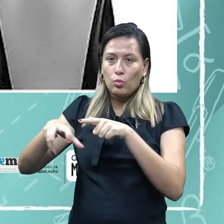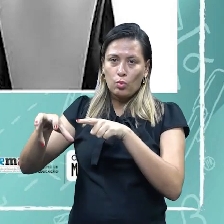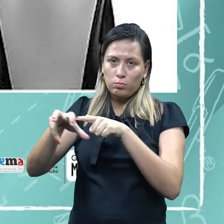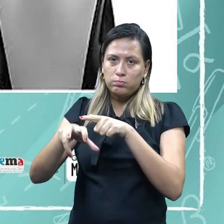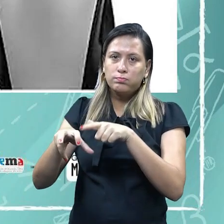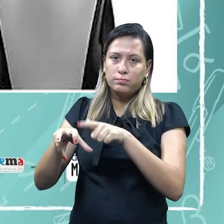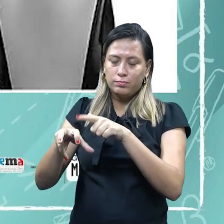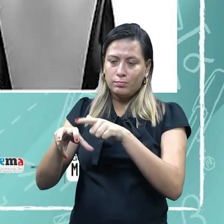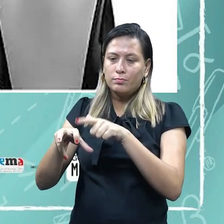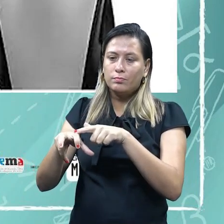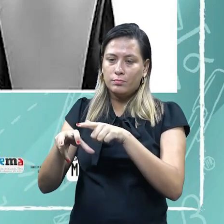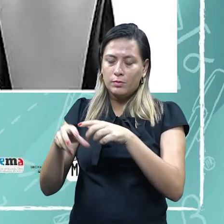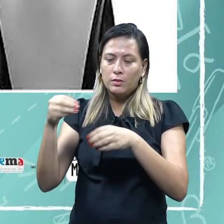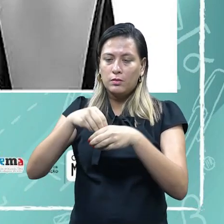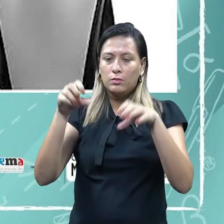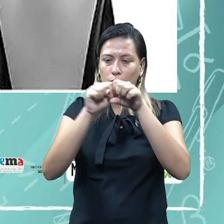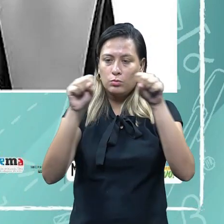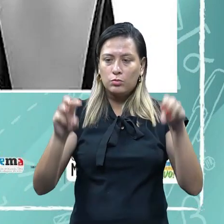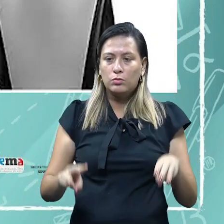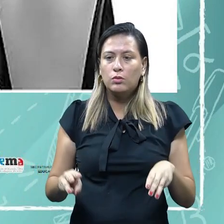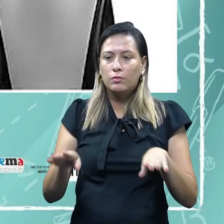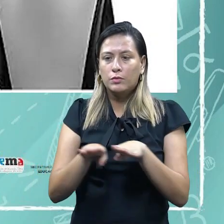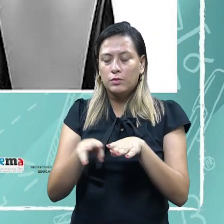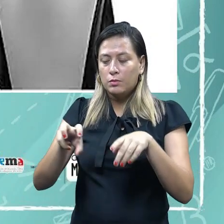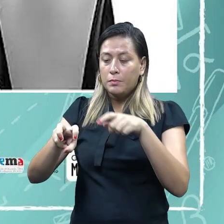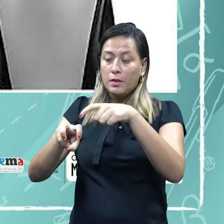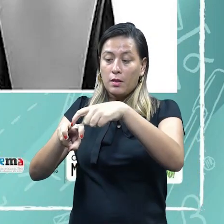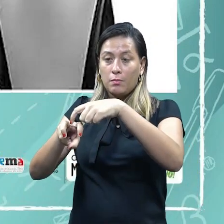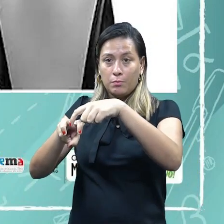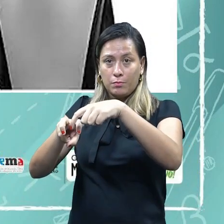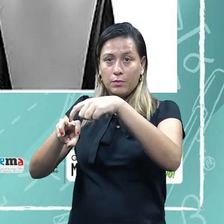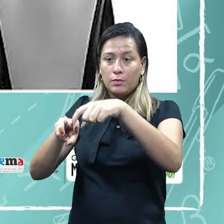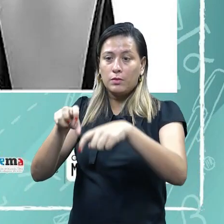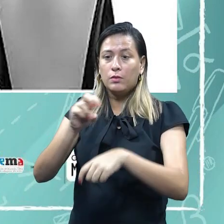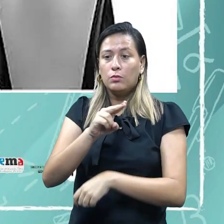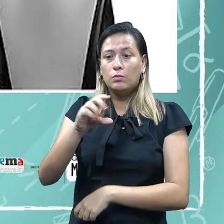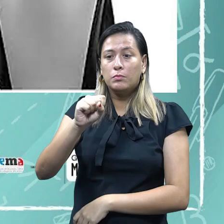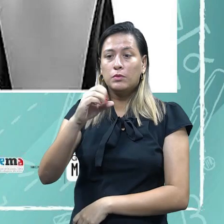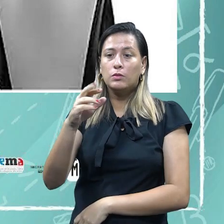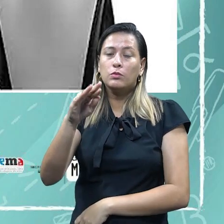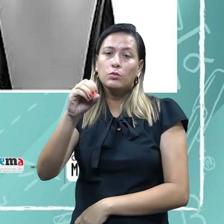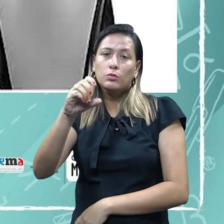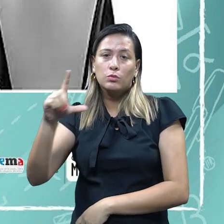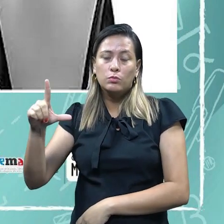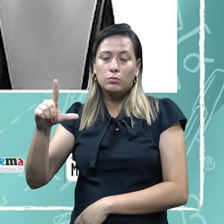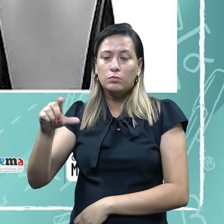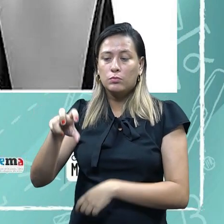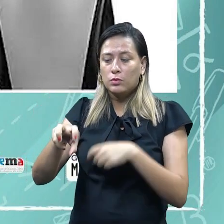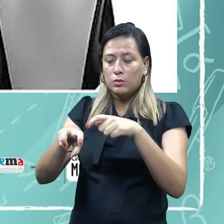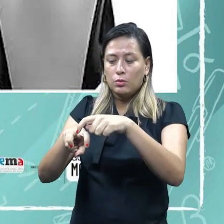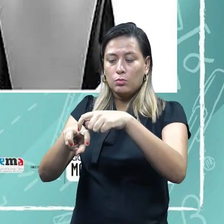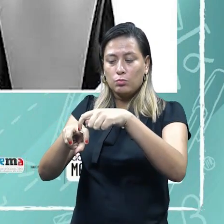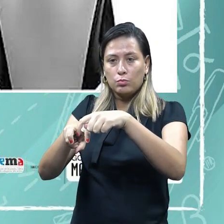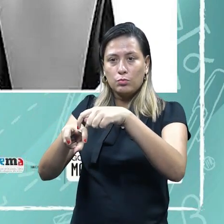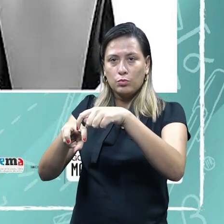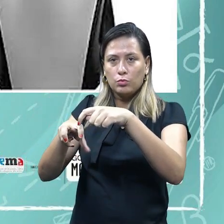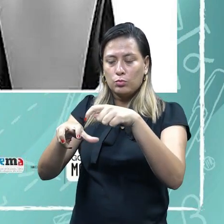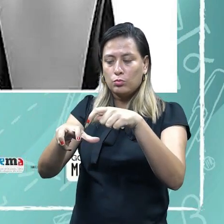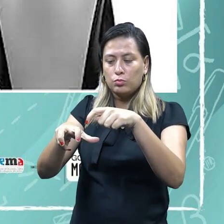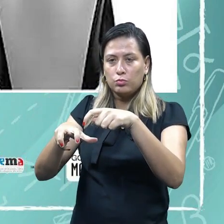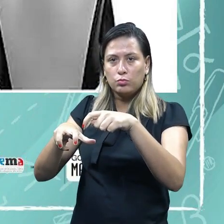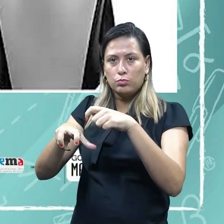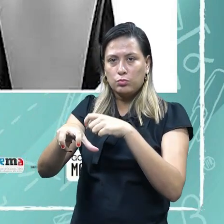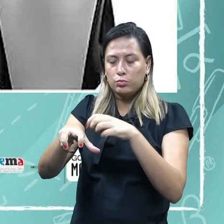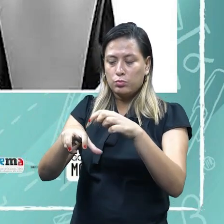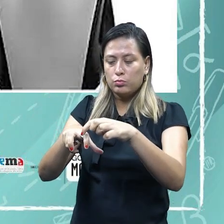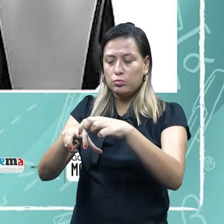dentro dos softwares que você utiliza. E o scroll, como eu falei, né, também chamado de botão de rolagem, é esse botãozinho